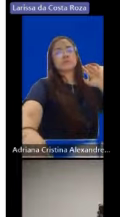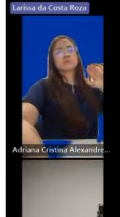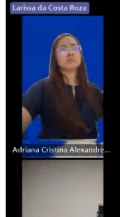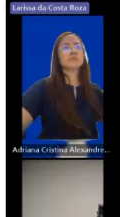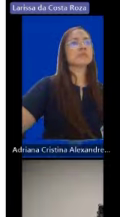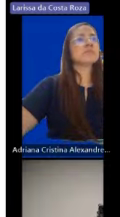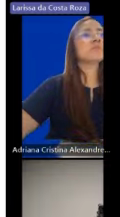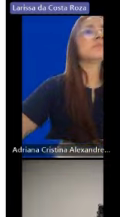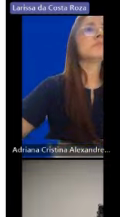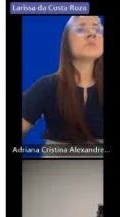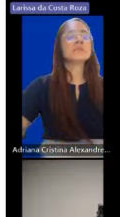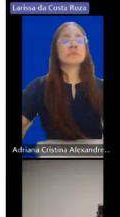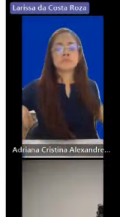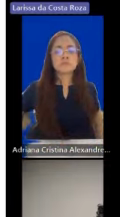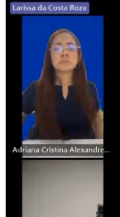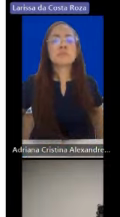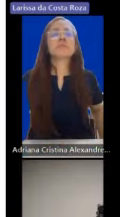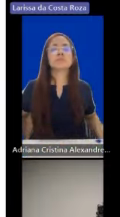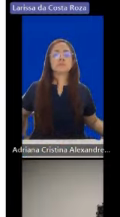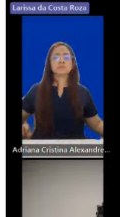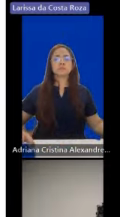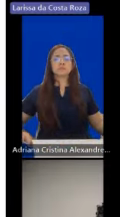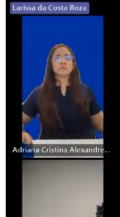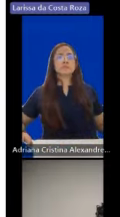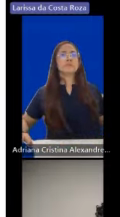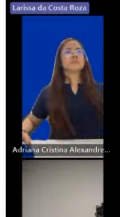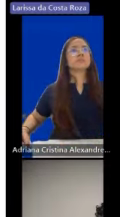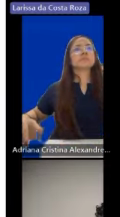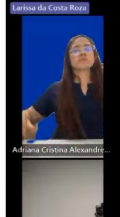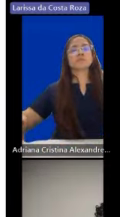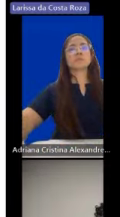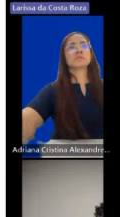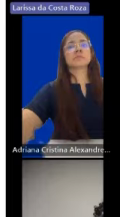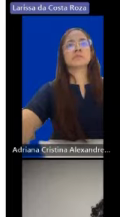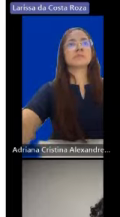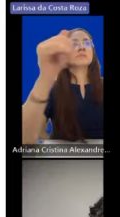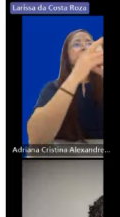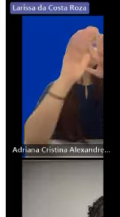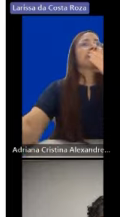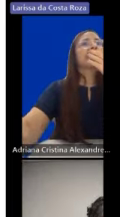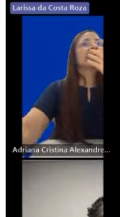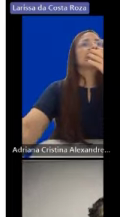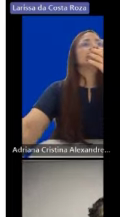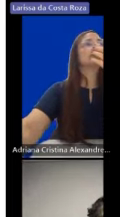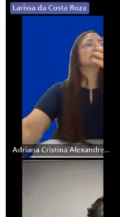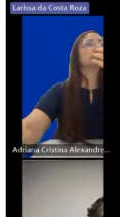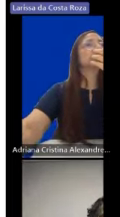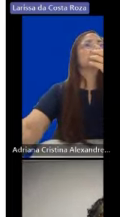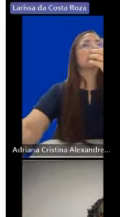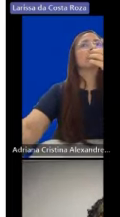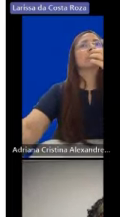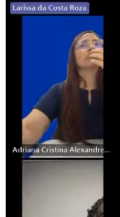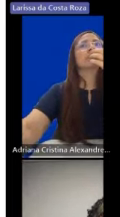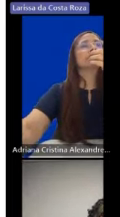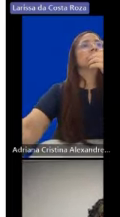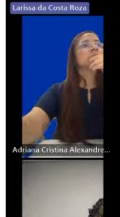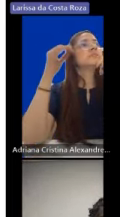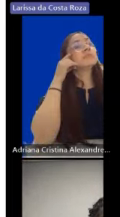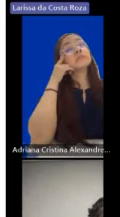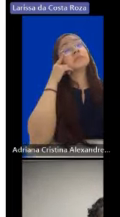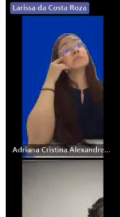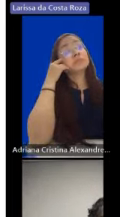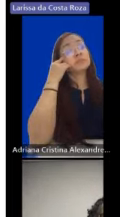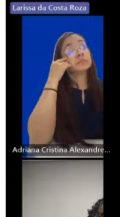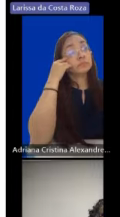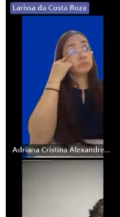forma importante, não apenas para ele ser manipulado, às vezes nosso dia a dia a gente vê que algumas unidades usam, né, na correria mesmo do dia a dia, usa ele para